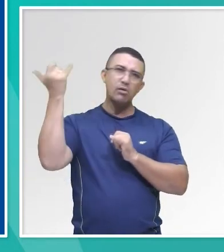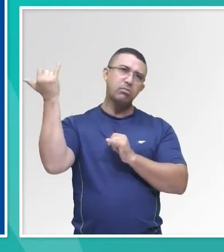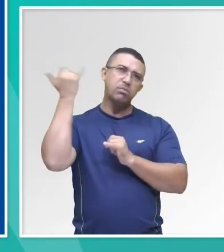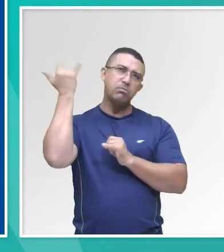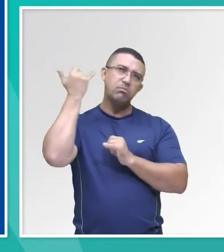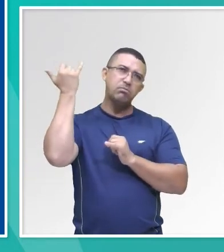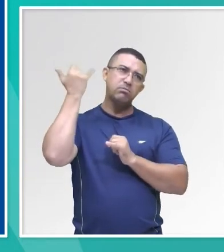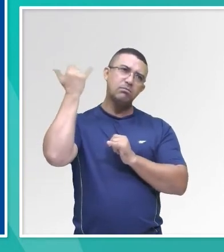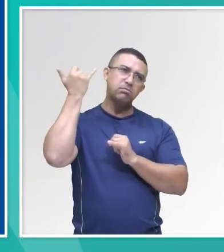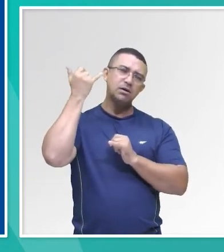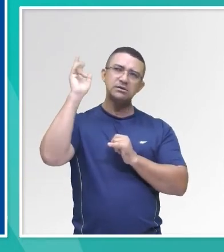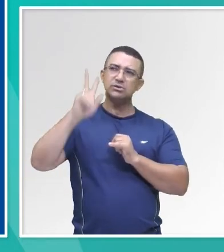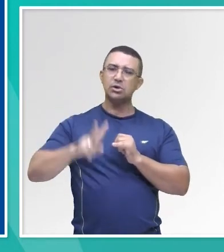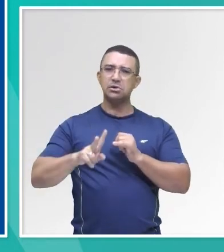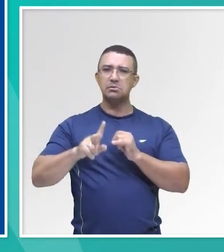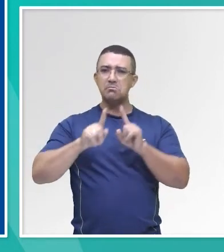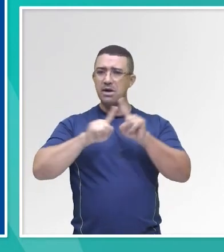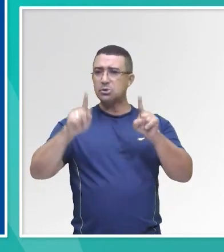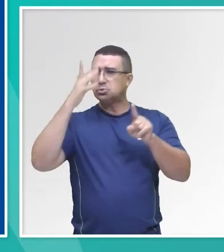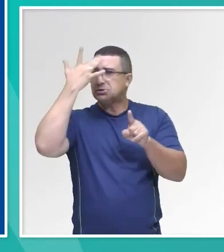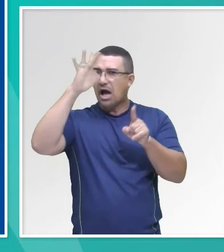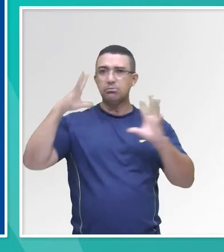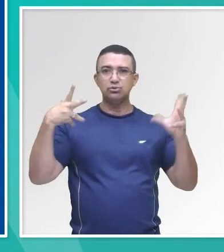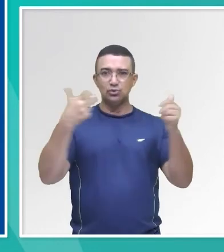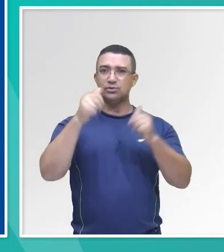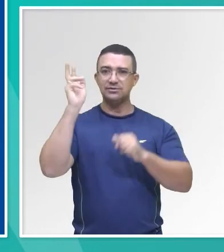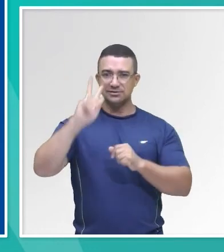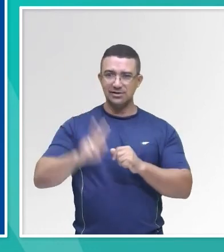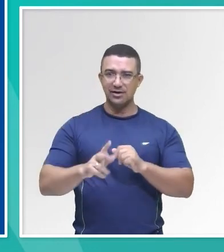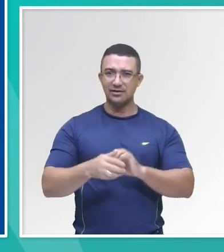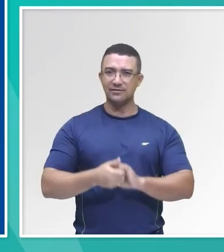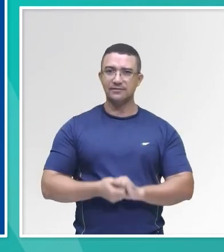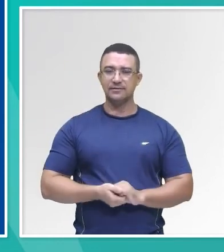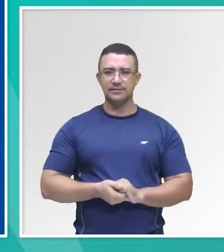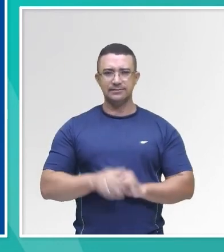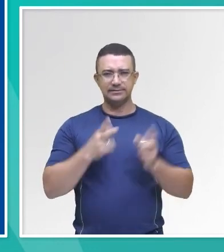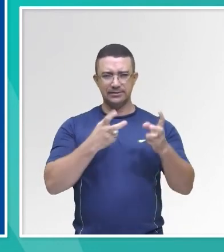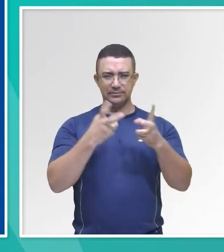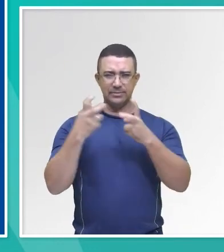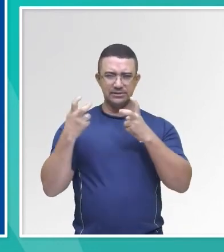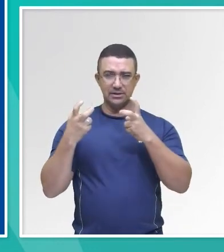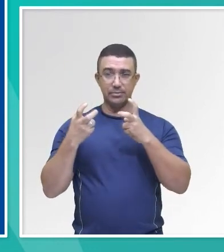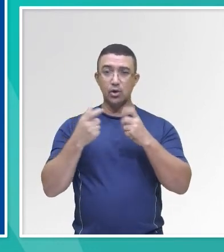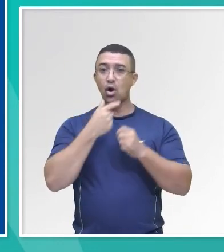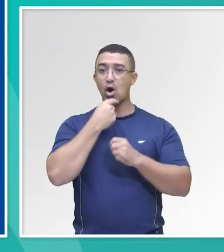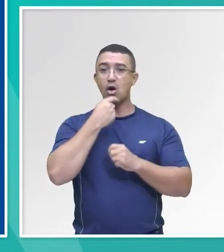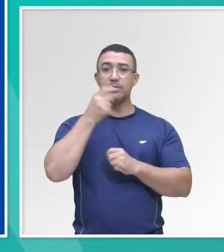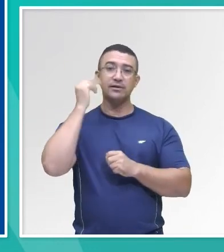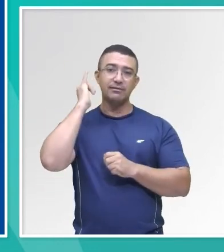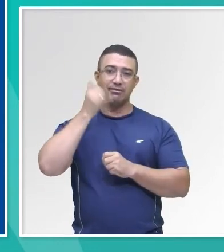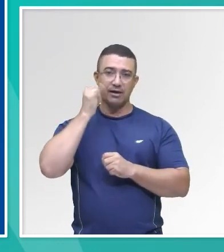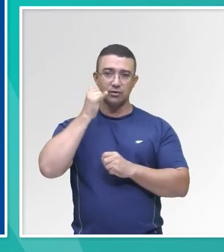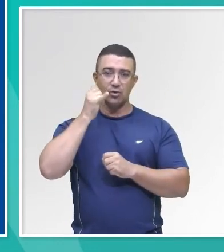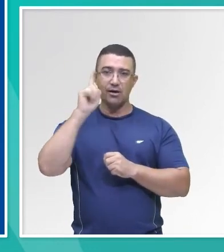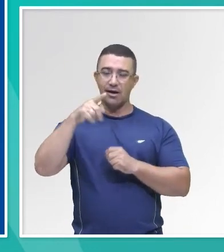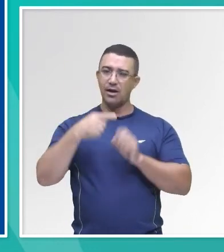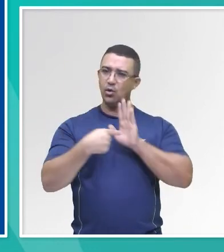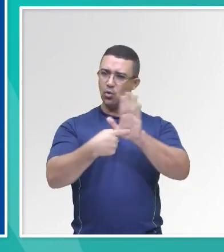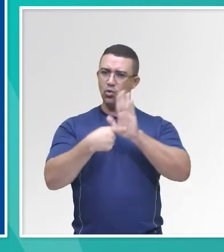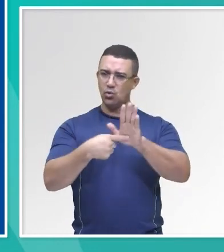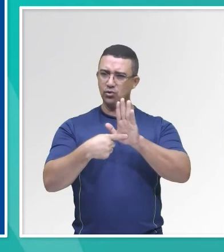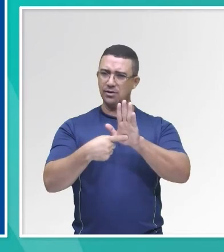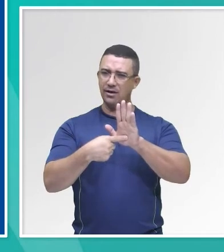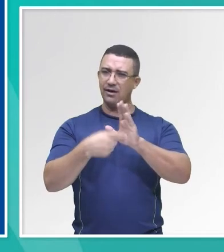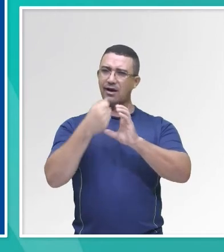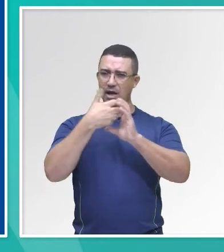mas ele não sabe de todas as histórias, né? Então, notem aí que ele vai utilizar essa característica na fala dele.